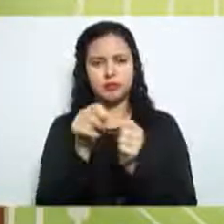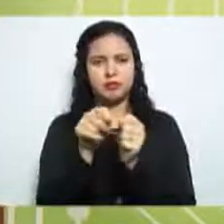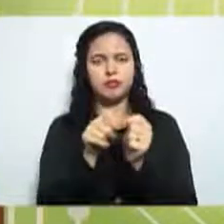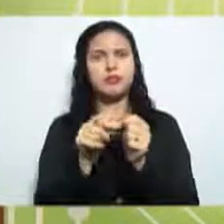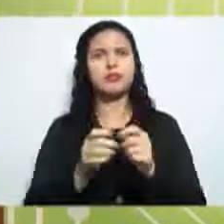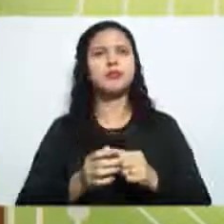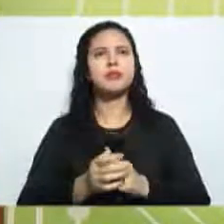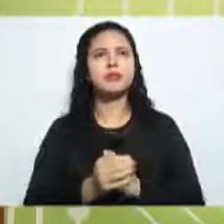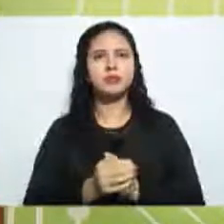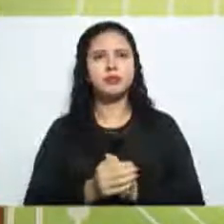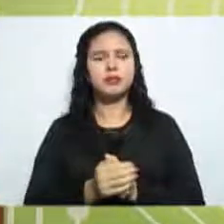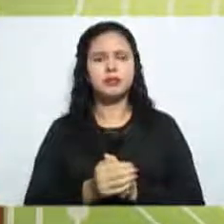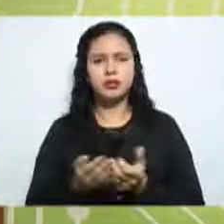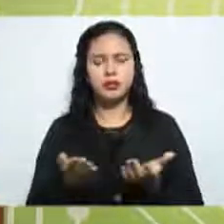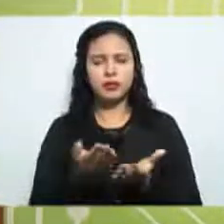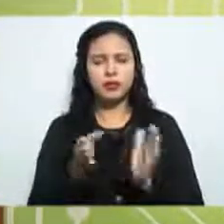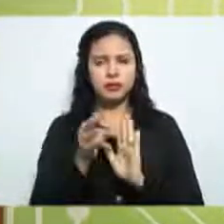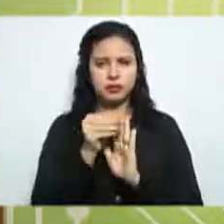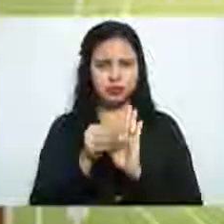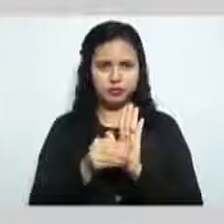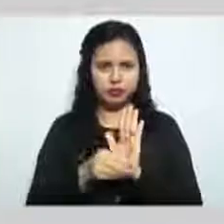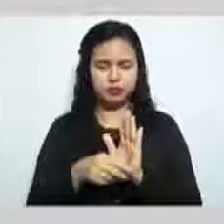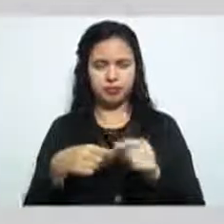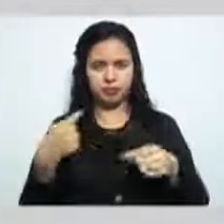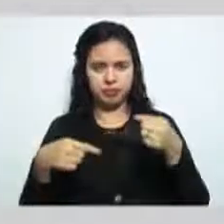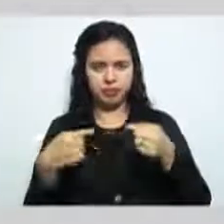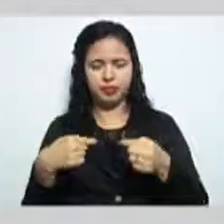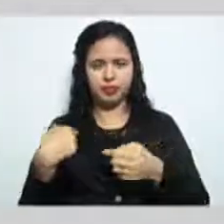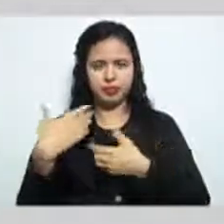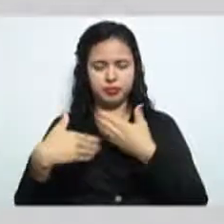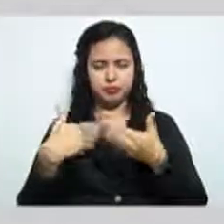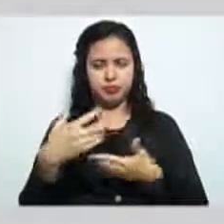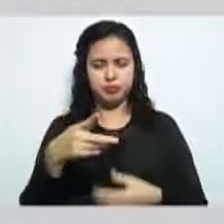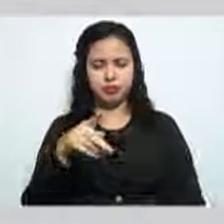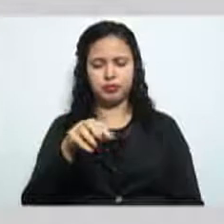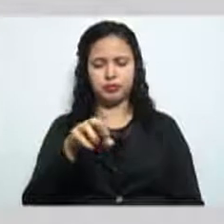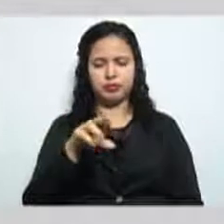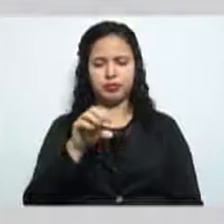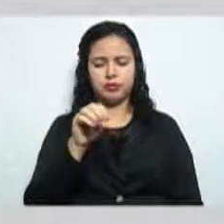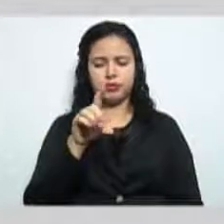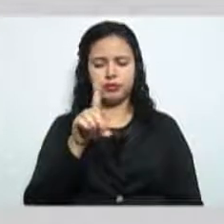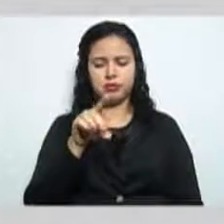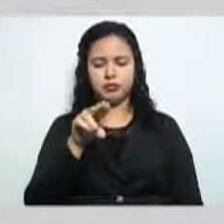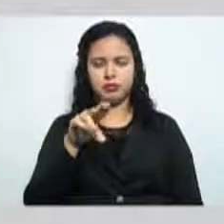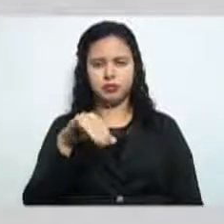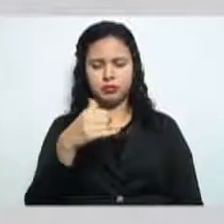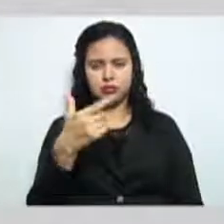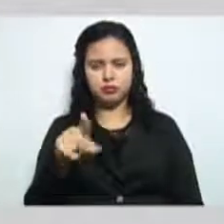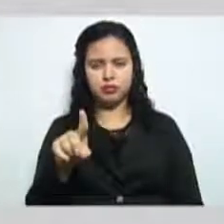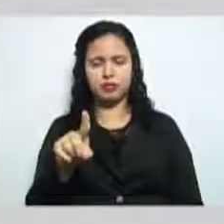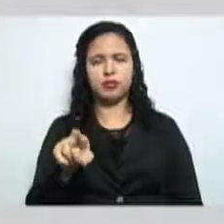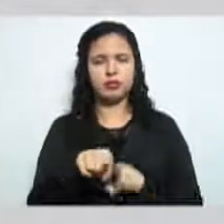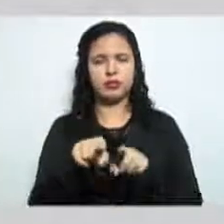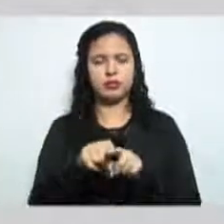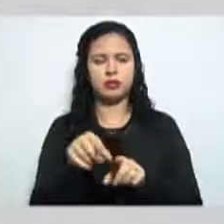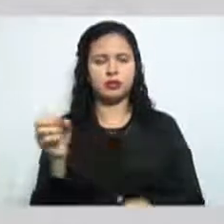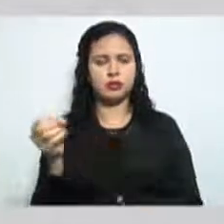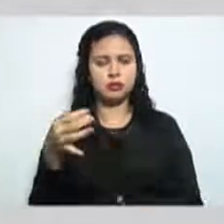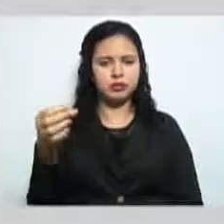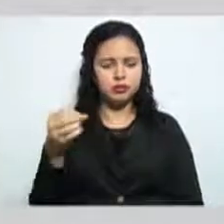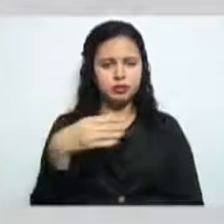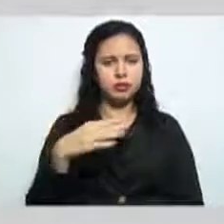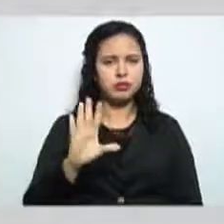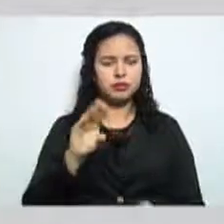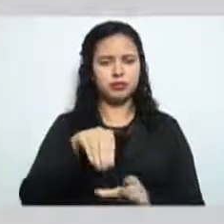economia. E na aula de hoje, os conteúdos que nós vamos discutir são os processos de produção. Vamos falar um pouco sobre os aspectos de modernização dos processos